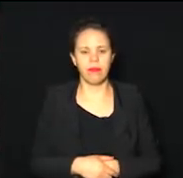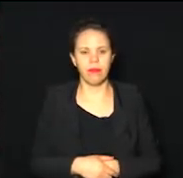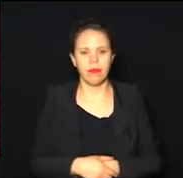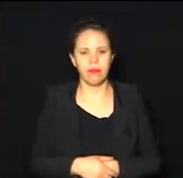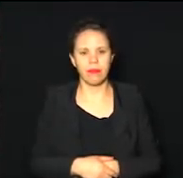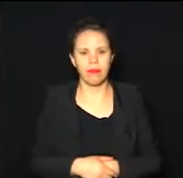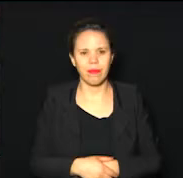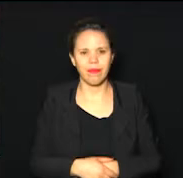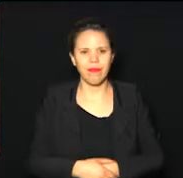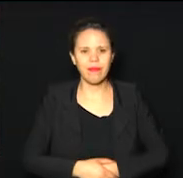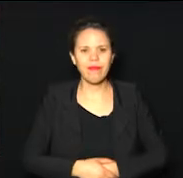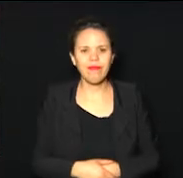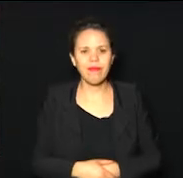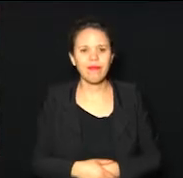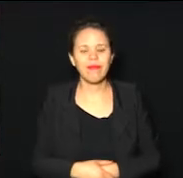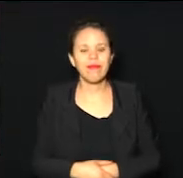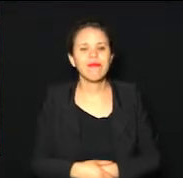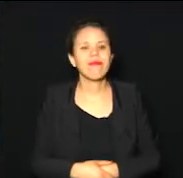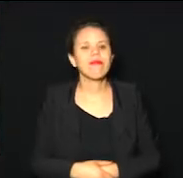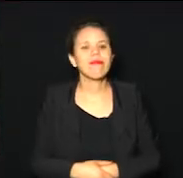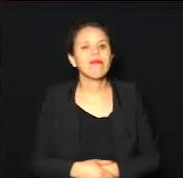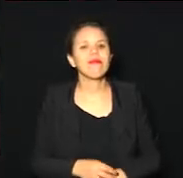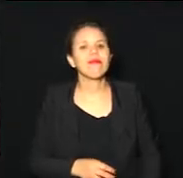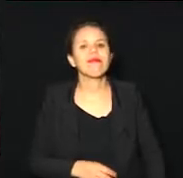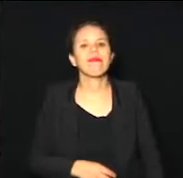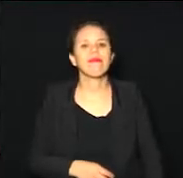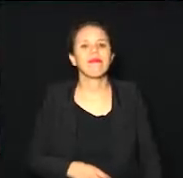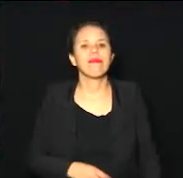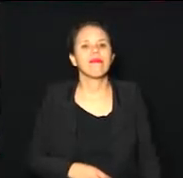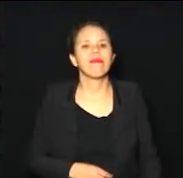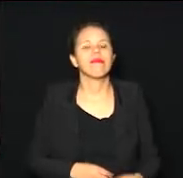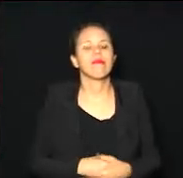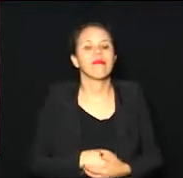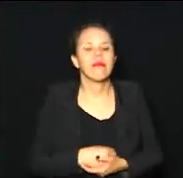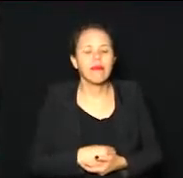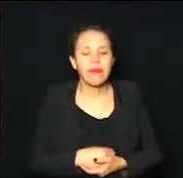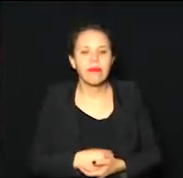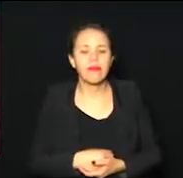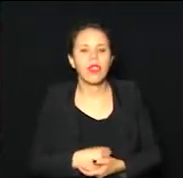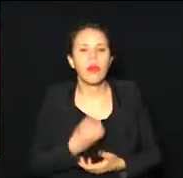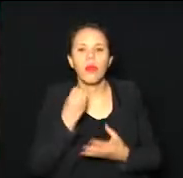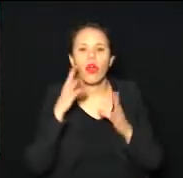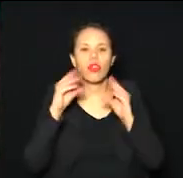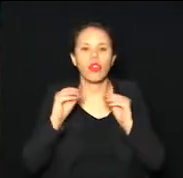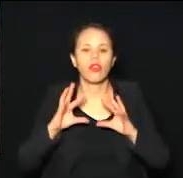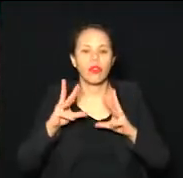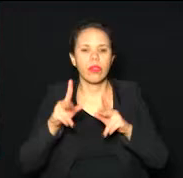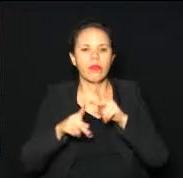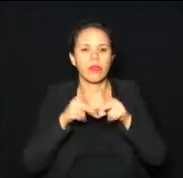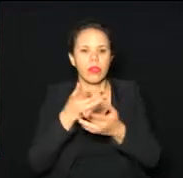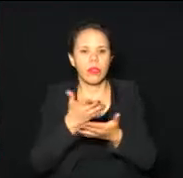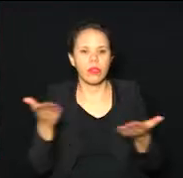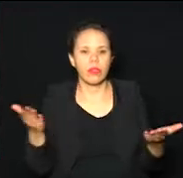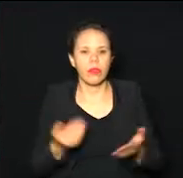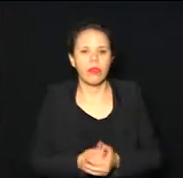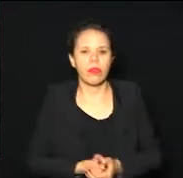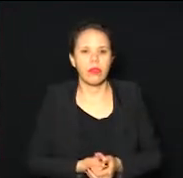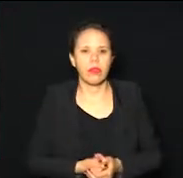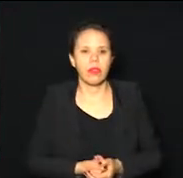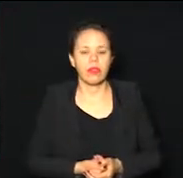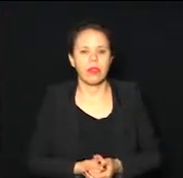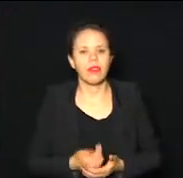Bem, deixa eu acertar aqui. Bom, inicialmente, boa noite a todos e todas,